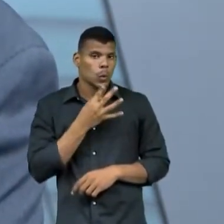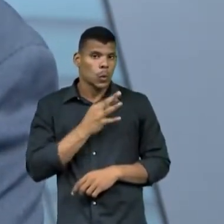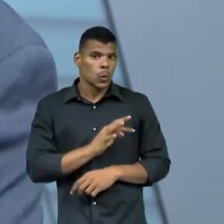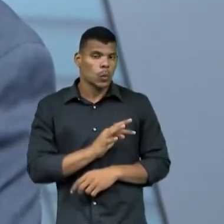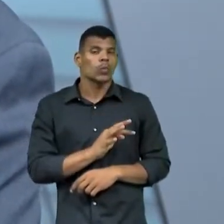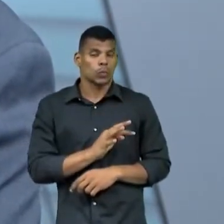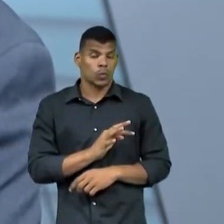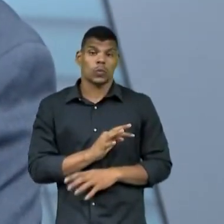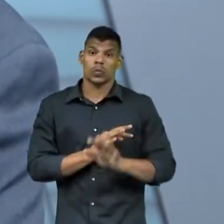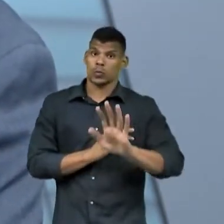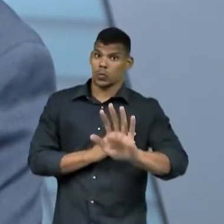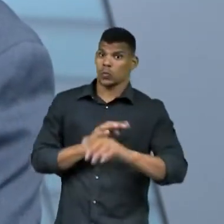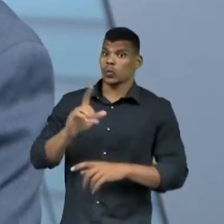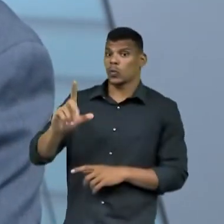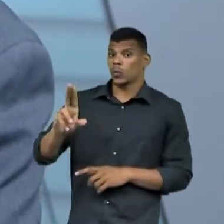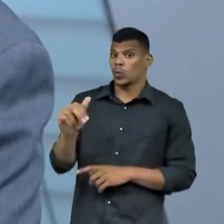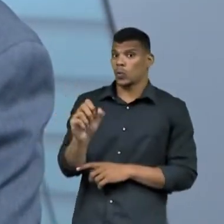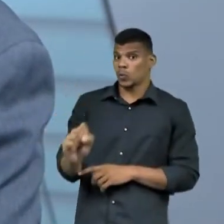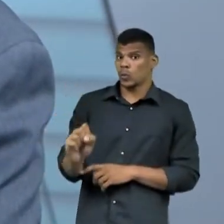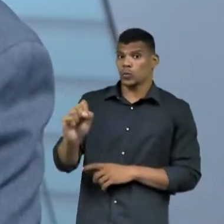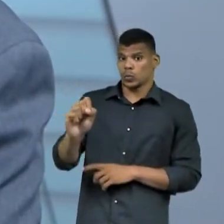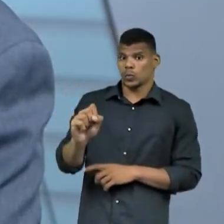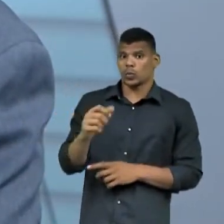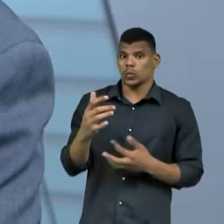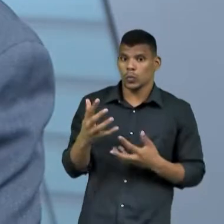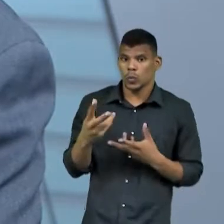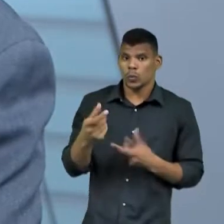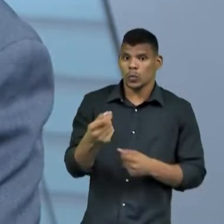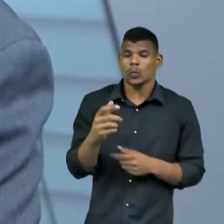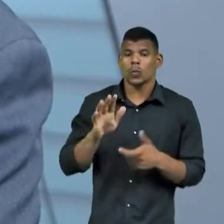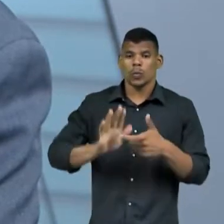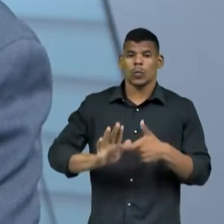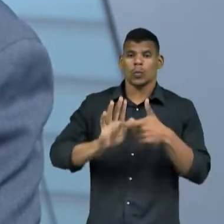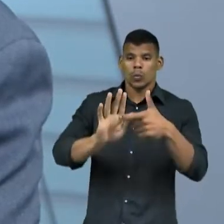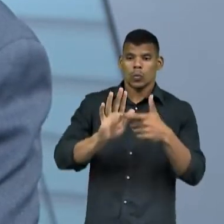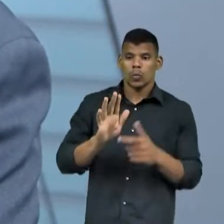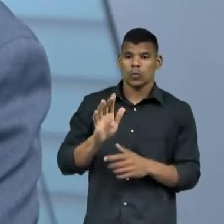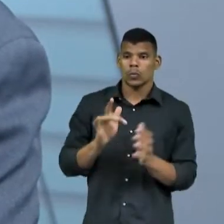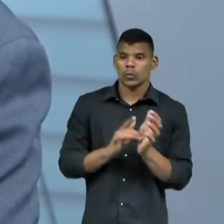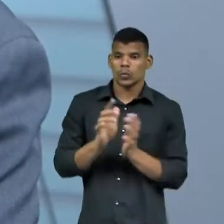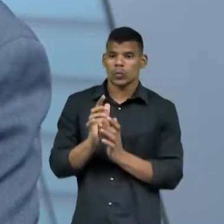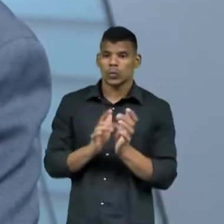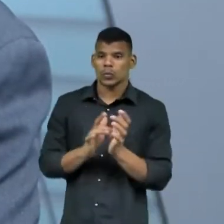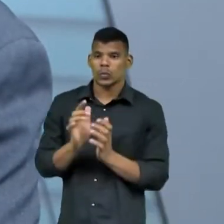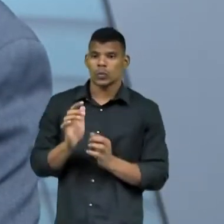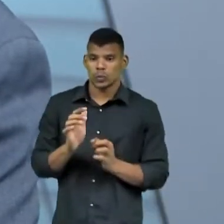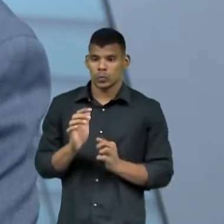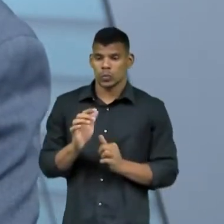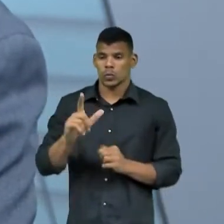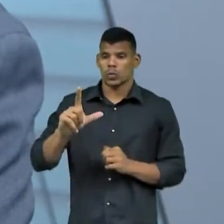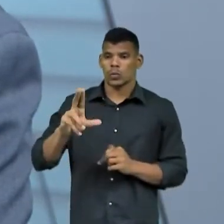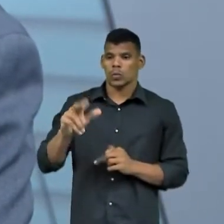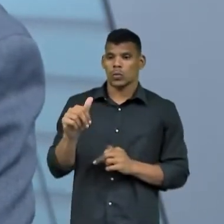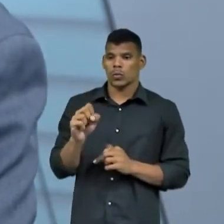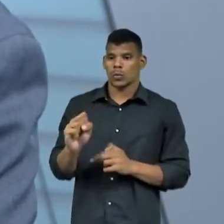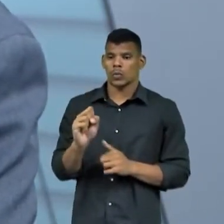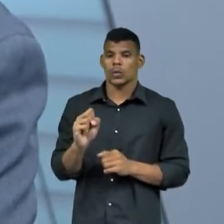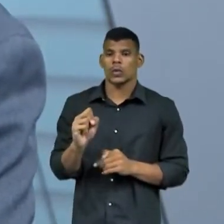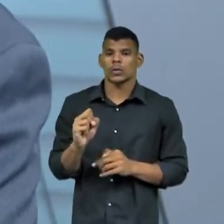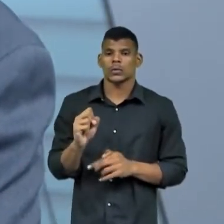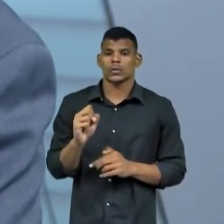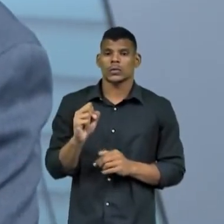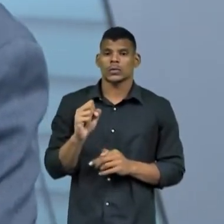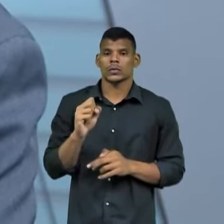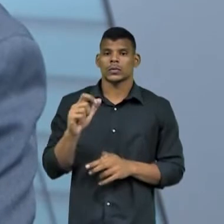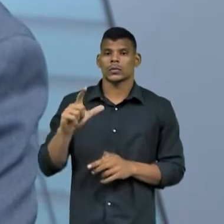Lucas engraçado do Evangelho de Lucas é maravilhoso que mostra mostra Jesus muito generoso Lucas registra